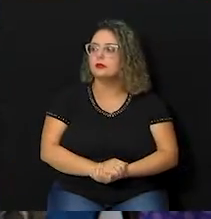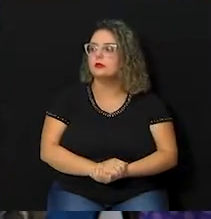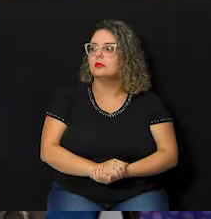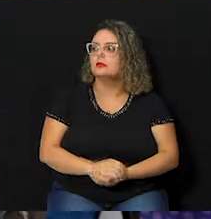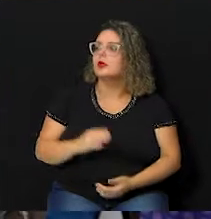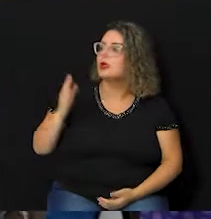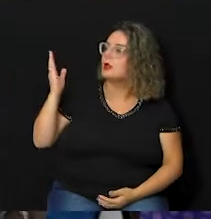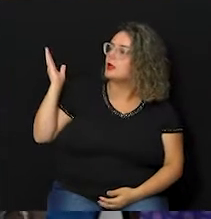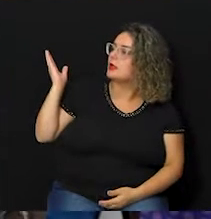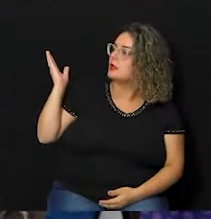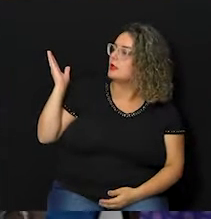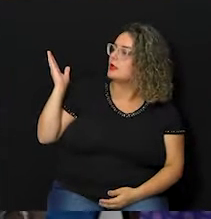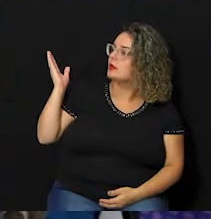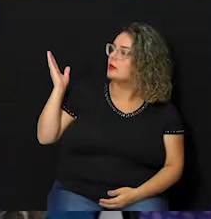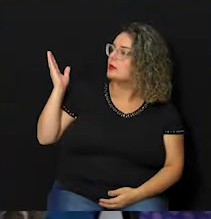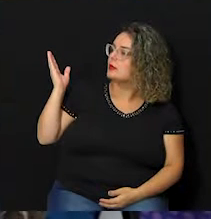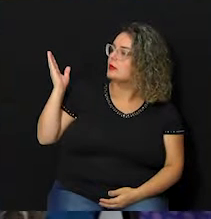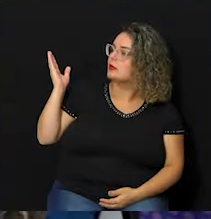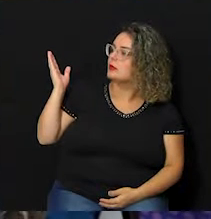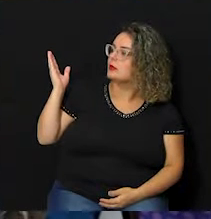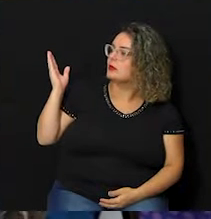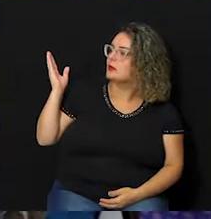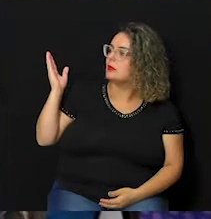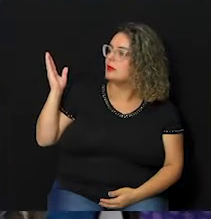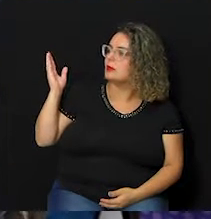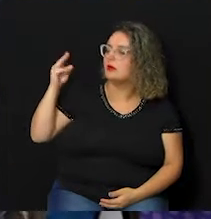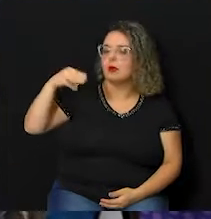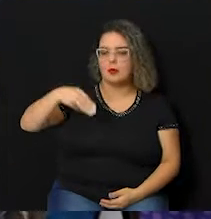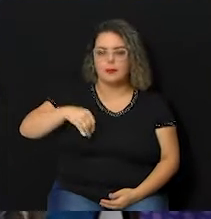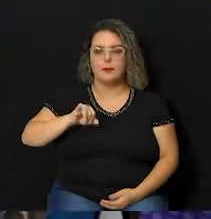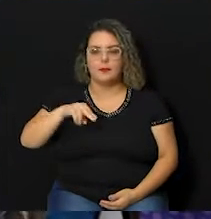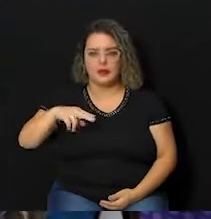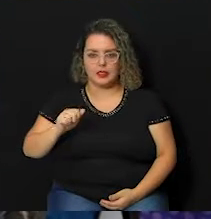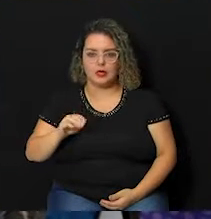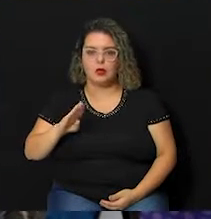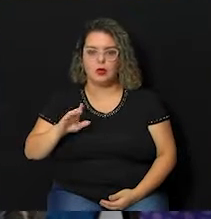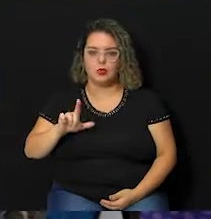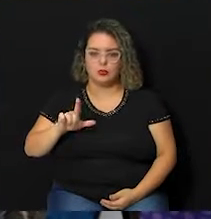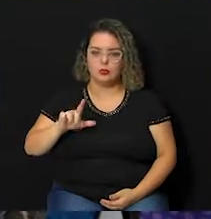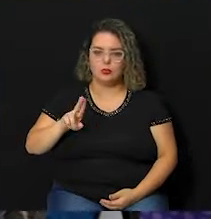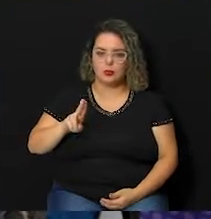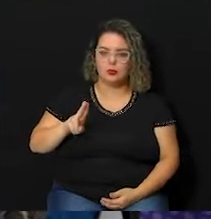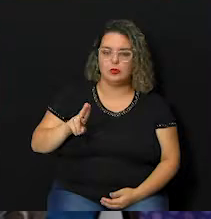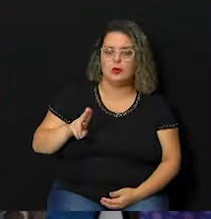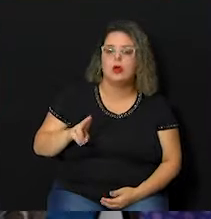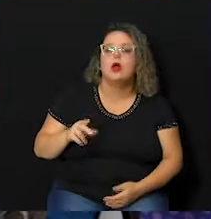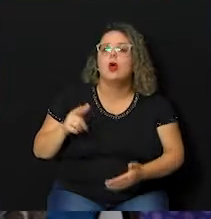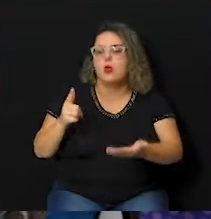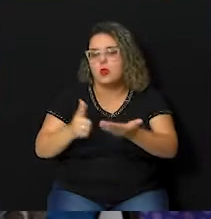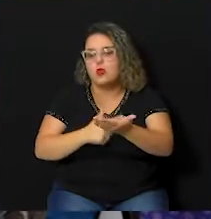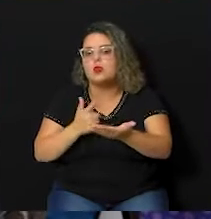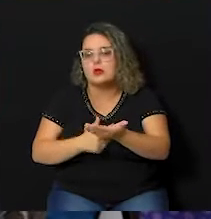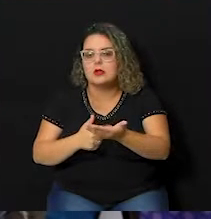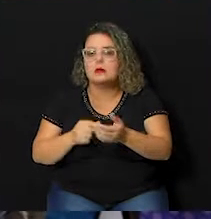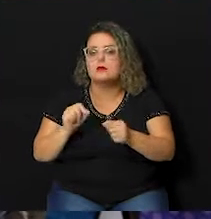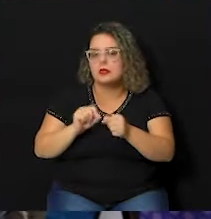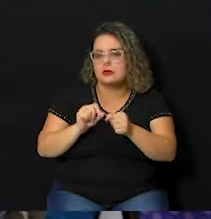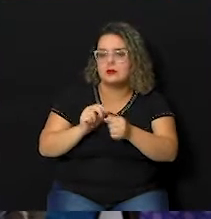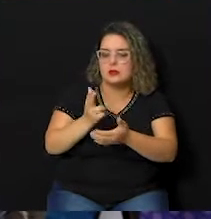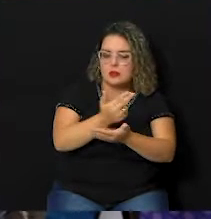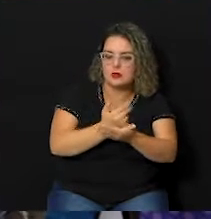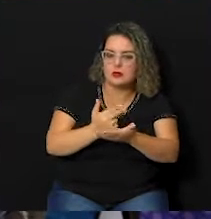Blue, que esse daqui é um livro, não é quadrinho, só que eu faço as ilustrações. Deixa eu mostrar uma